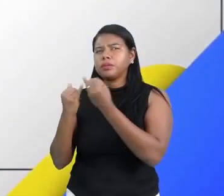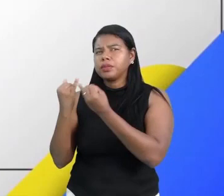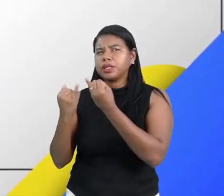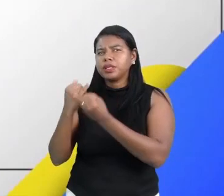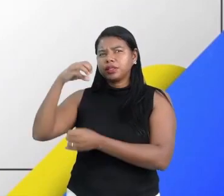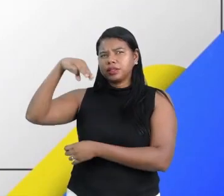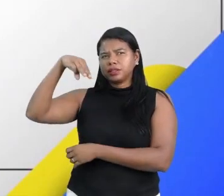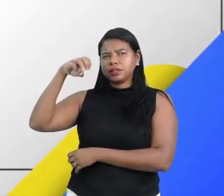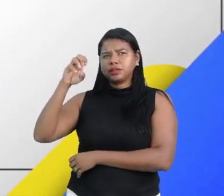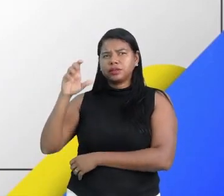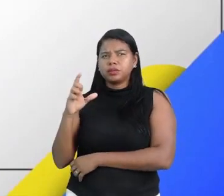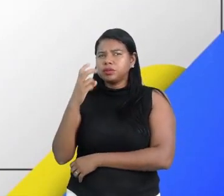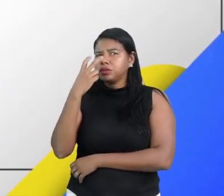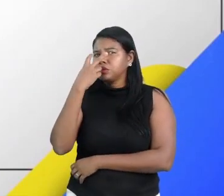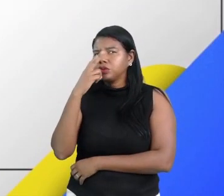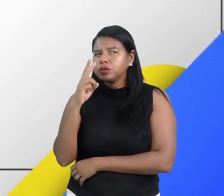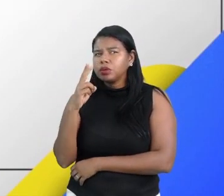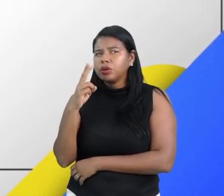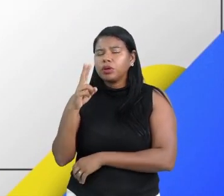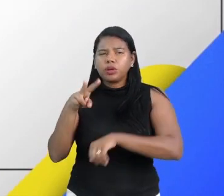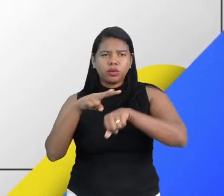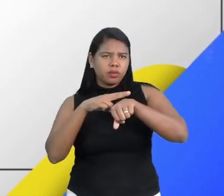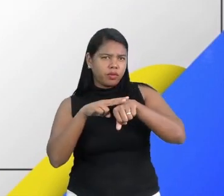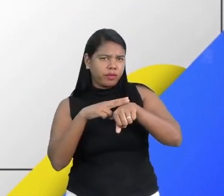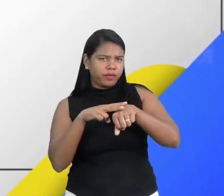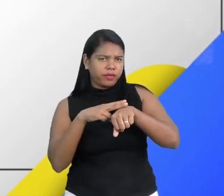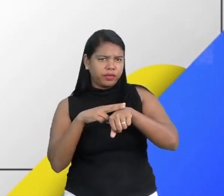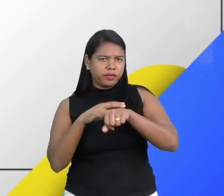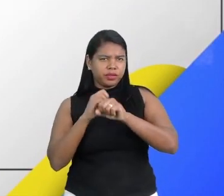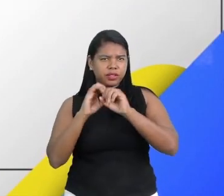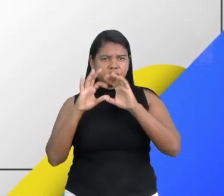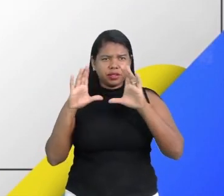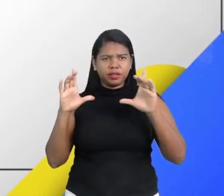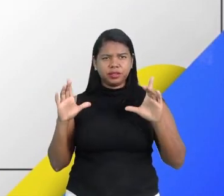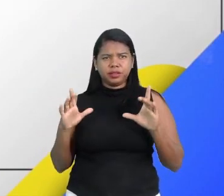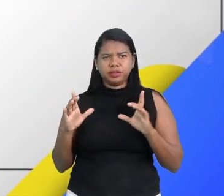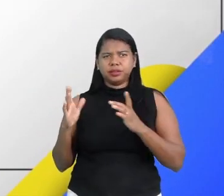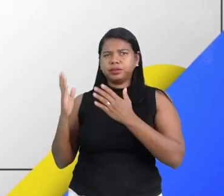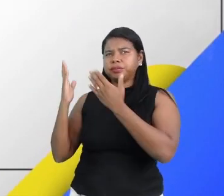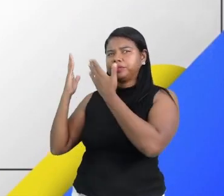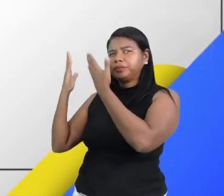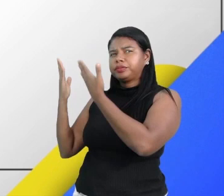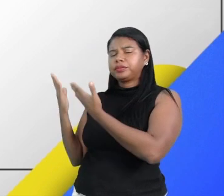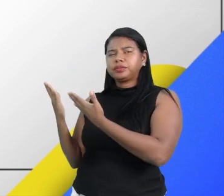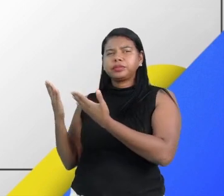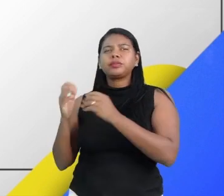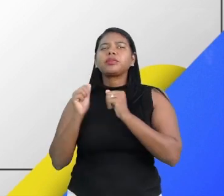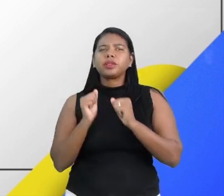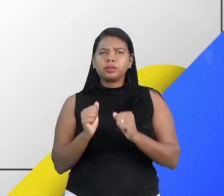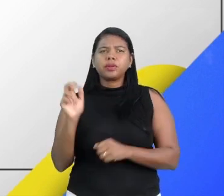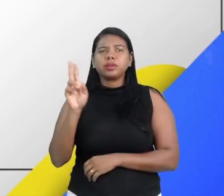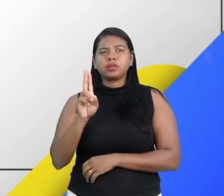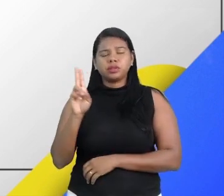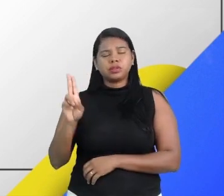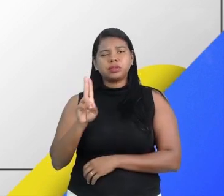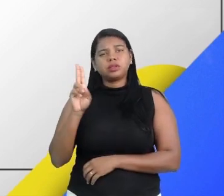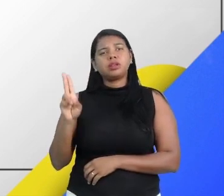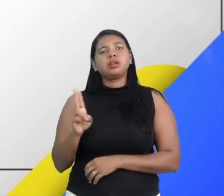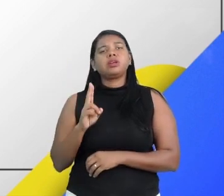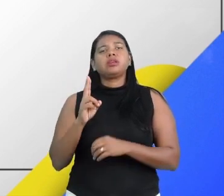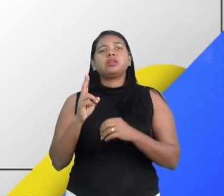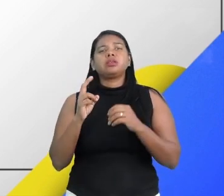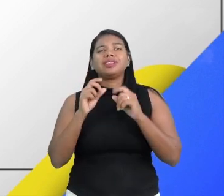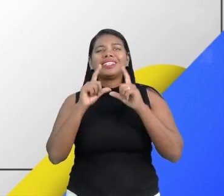tom de verde esmeralda. Essa mesma técnica pode ser usada também para fazer o clareamento, mas agora a gente vai usar